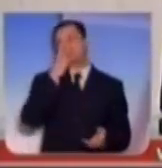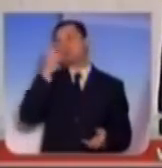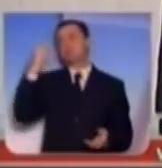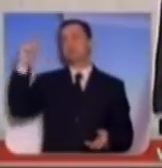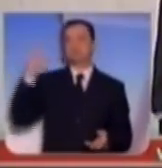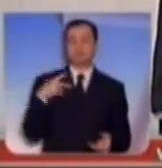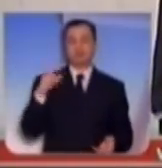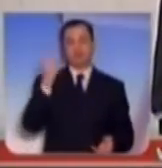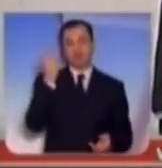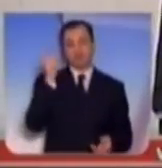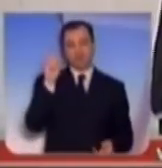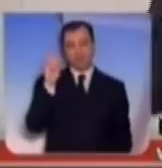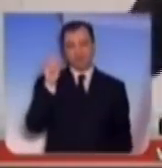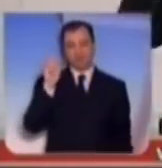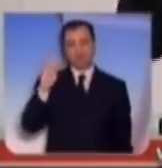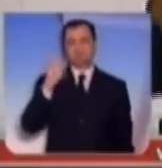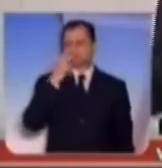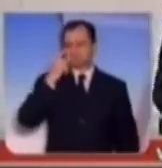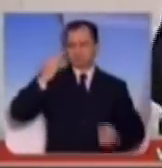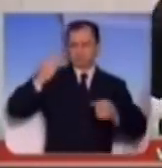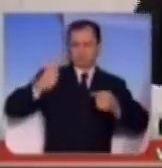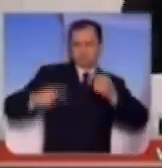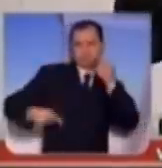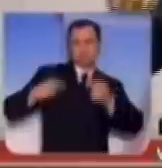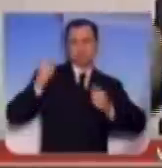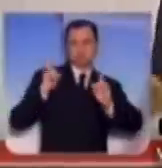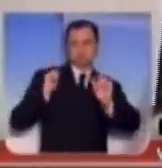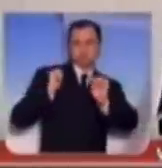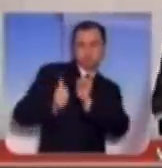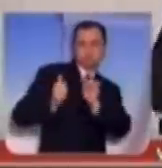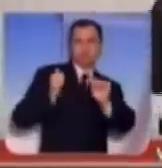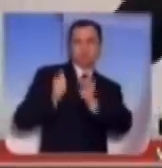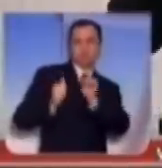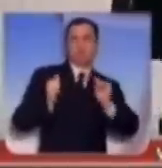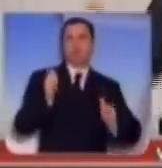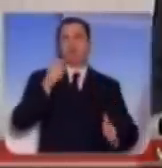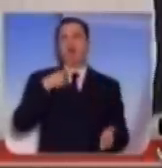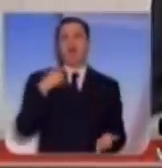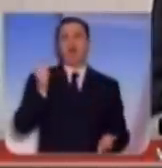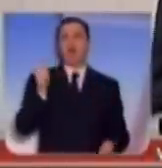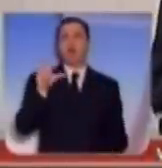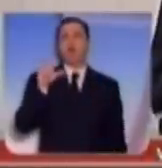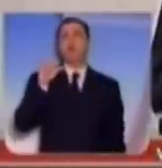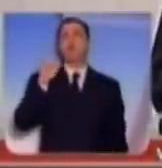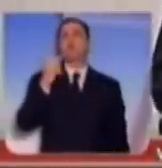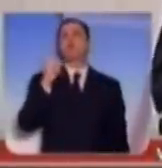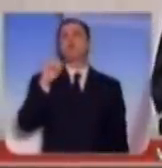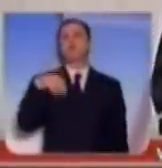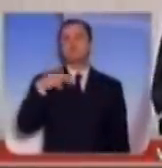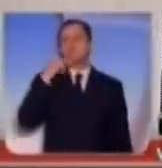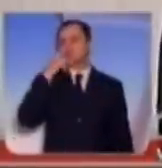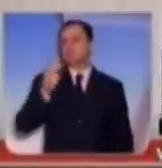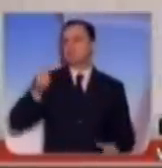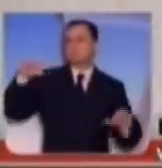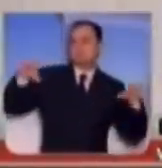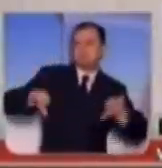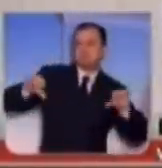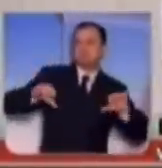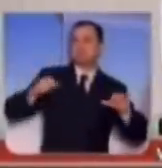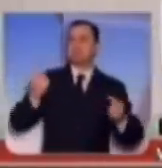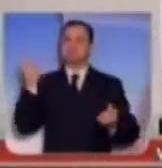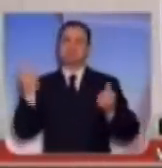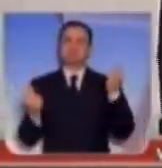Fernando Haddad, aqui em São Paulo, está competindo com o Alckmin para ver quem é o pior gestor na área